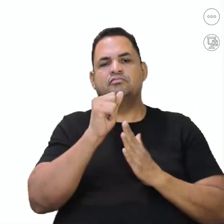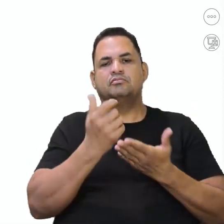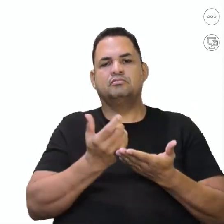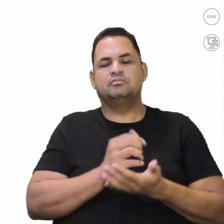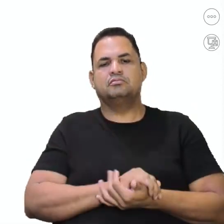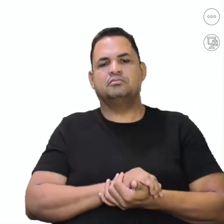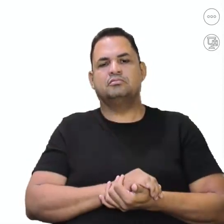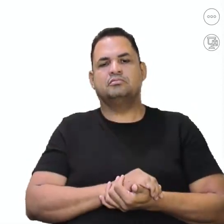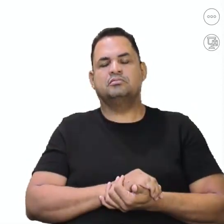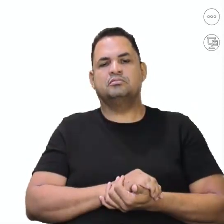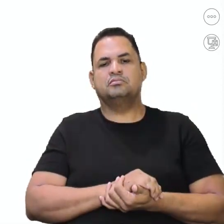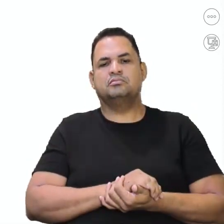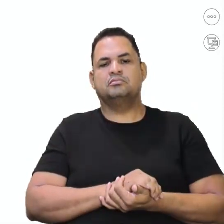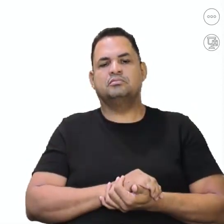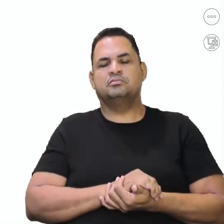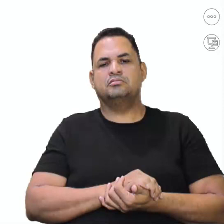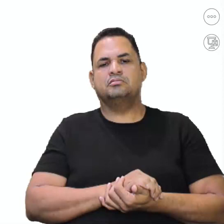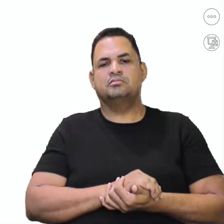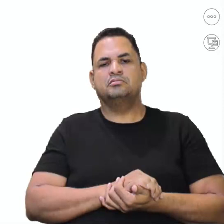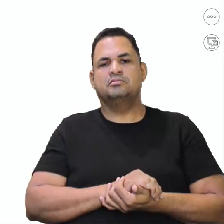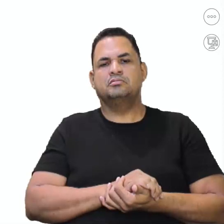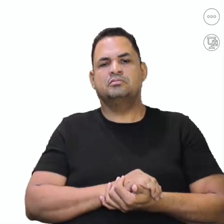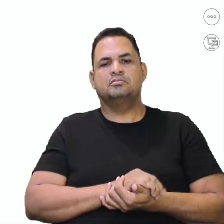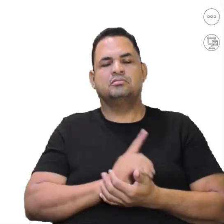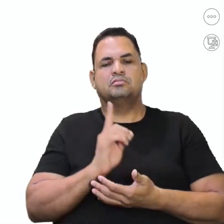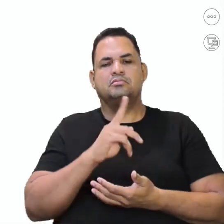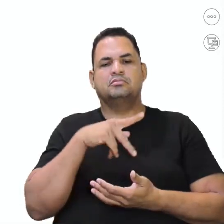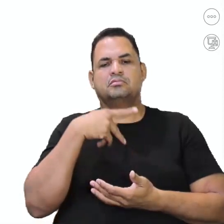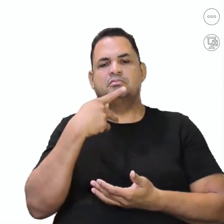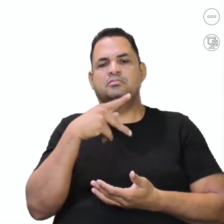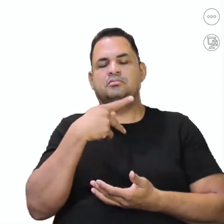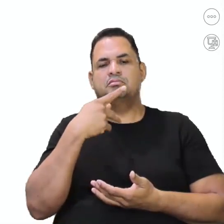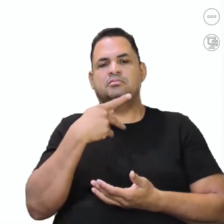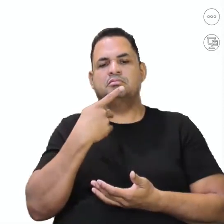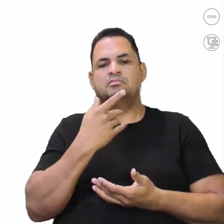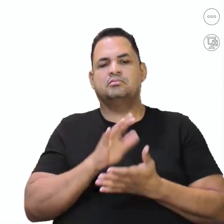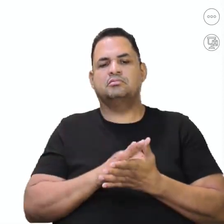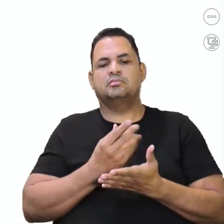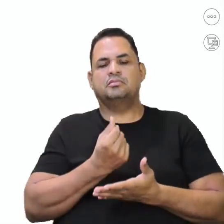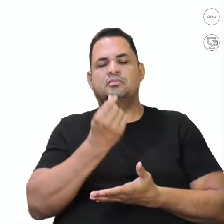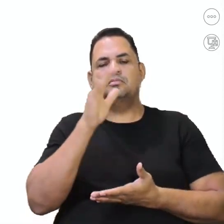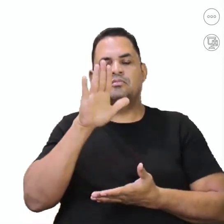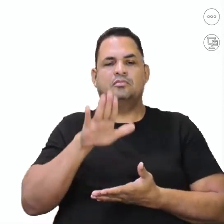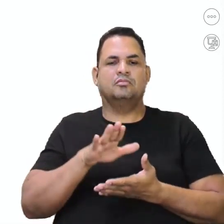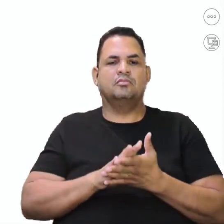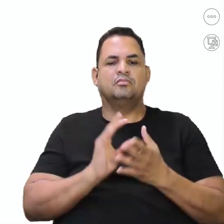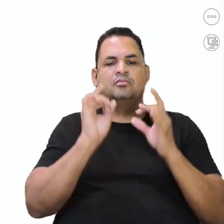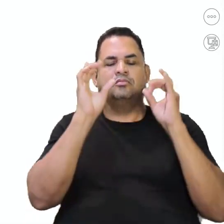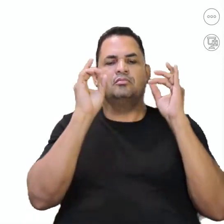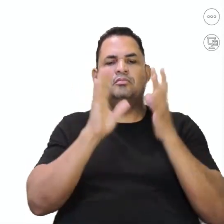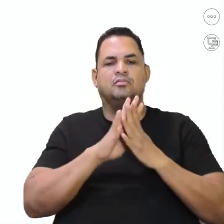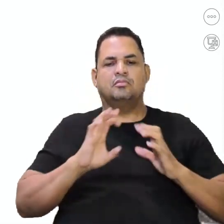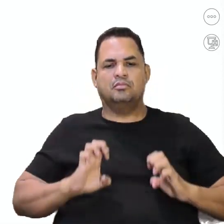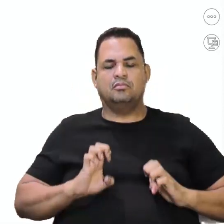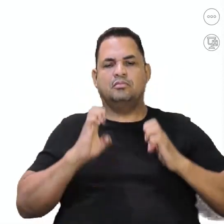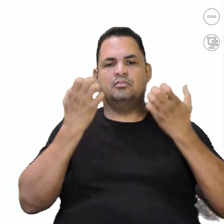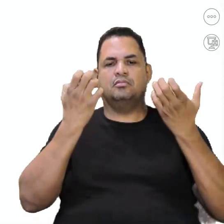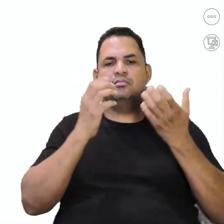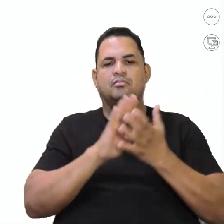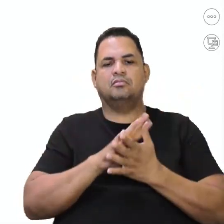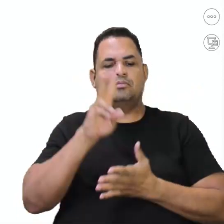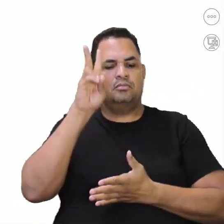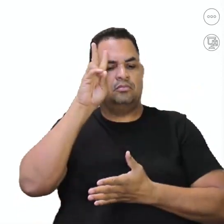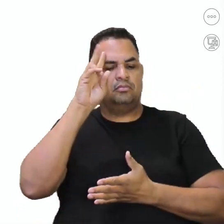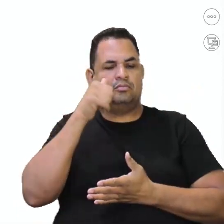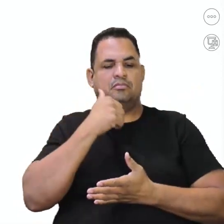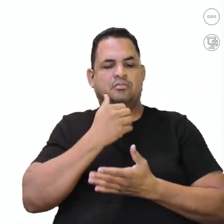um flyer? Também não, né? Não é um flyer. Não fala sobre uma promoção especial, não fala sobre um evento, fala sobre a história